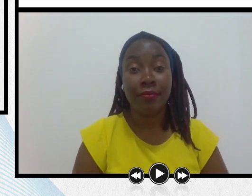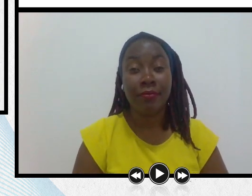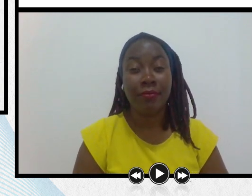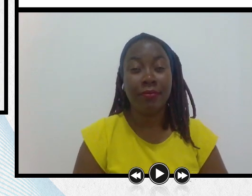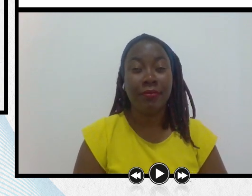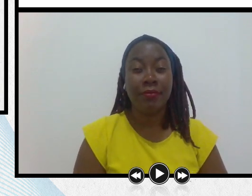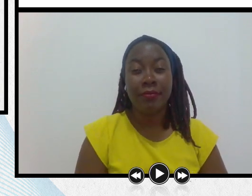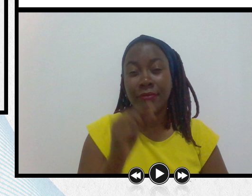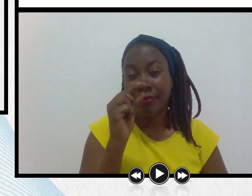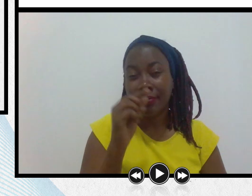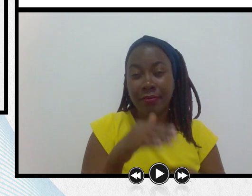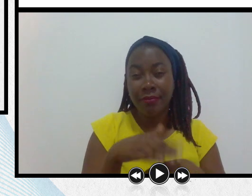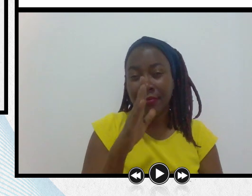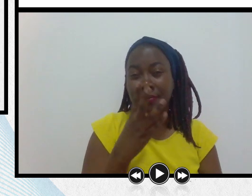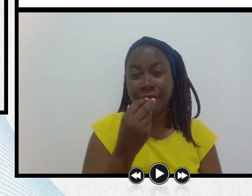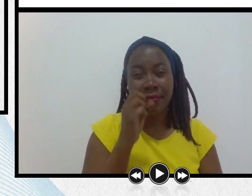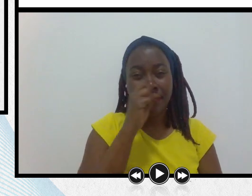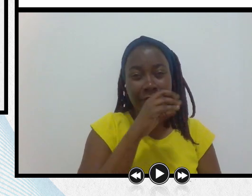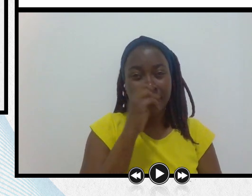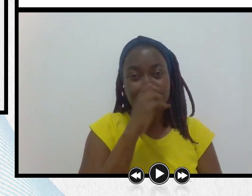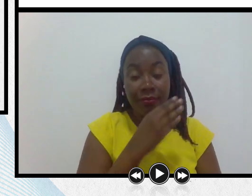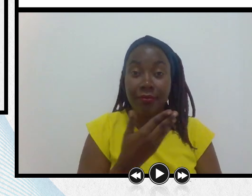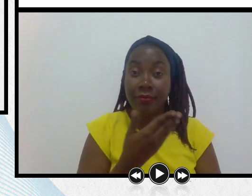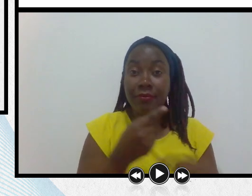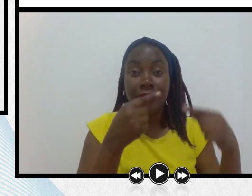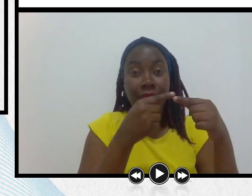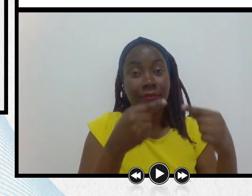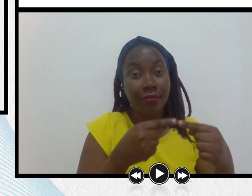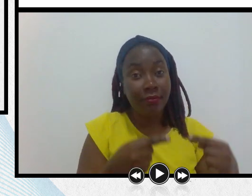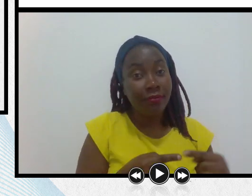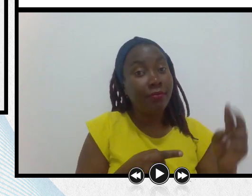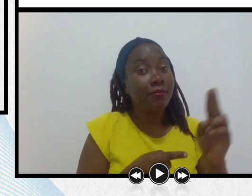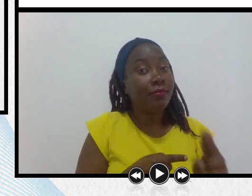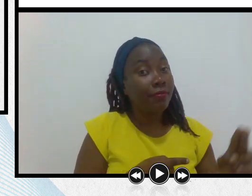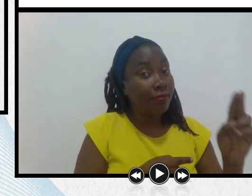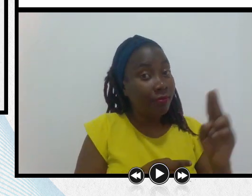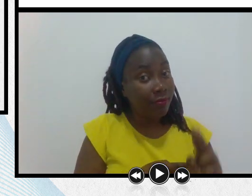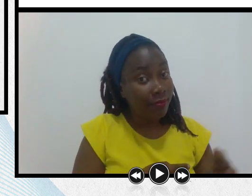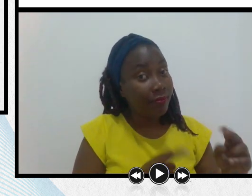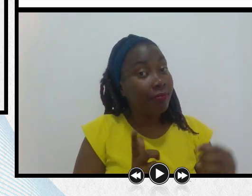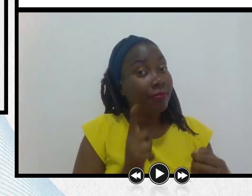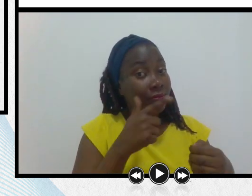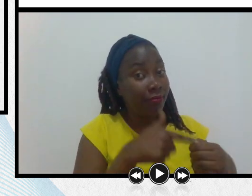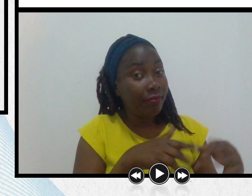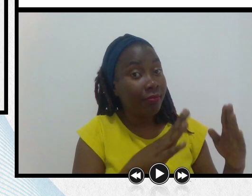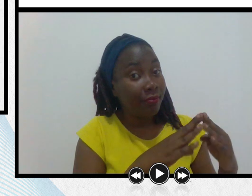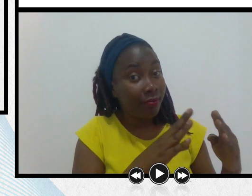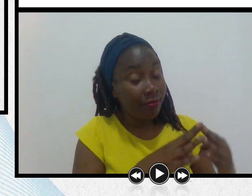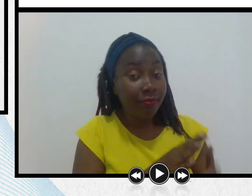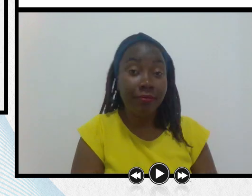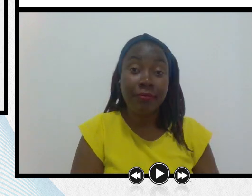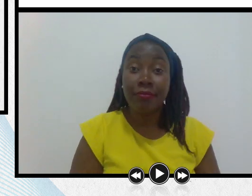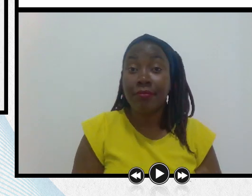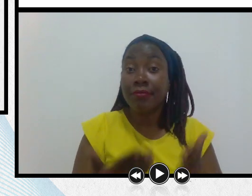quase um pouco acima, né, muito grosseiro daquilo que é o ideal para que se utilize para abastecimento doméstico.